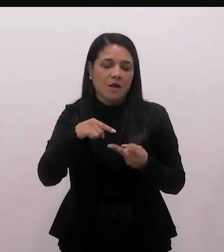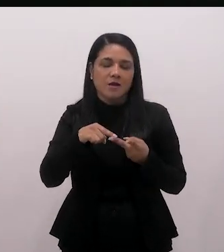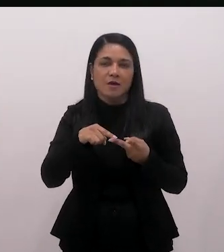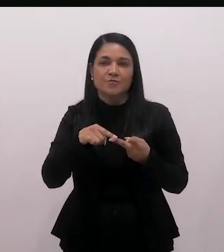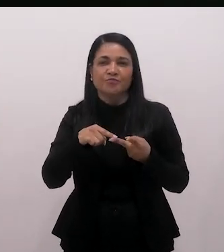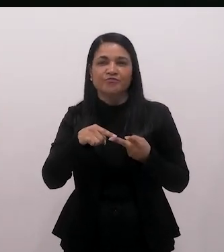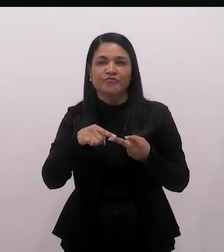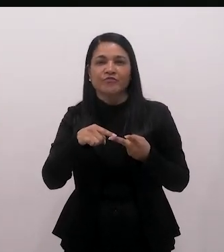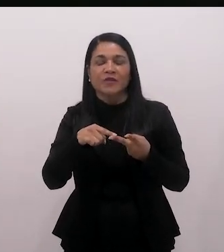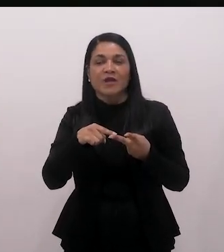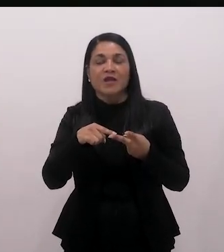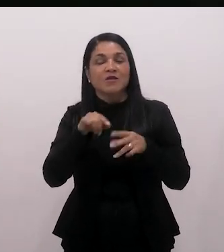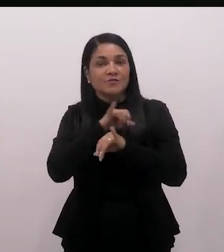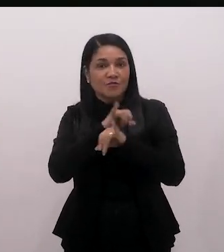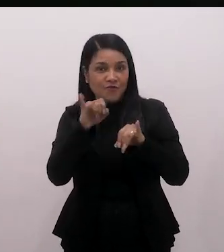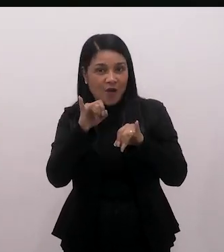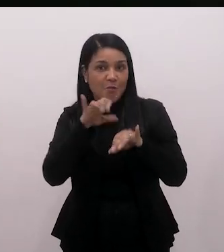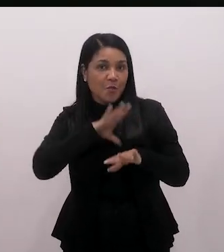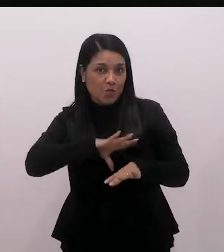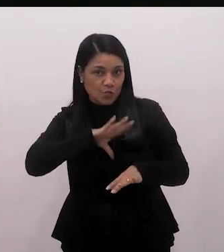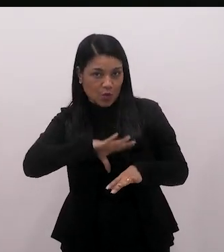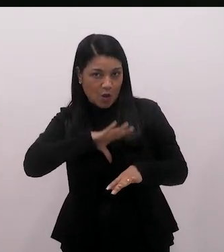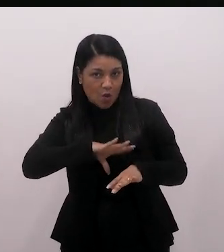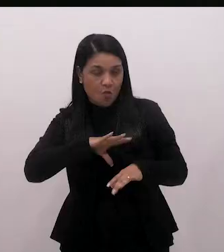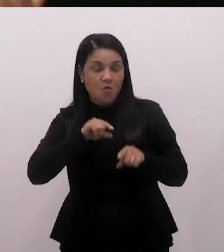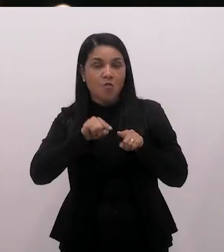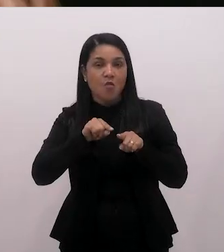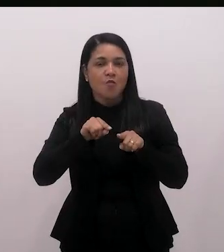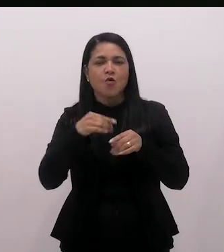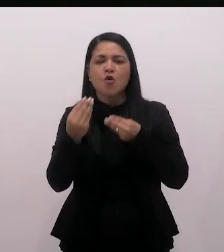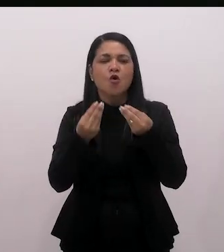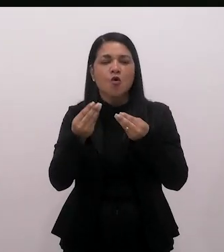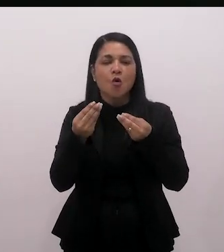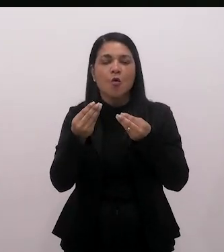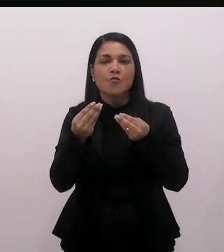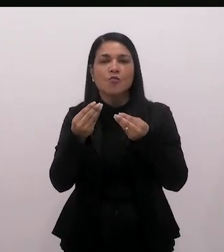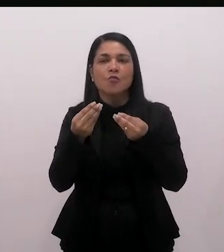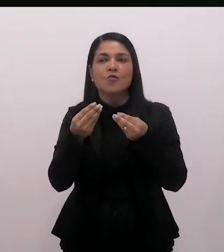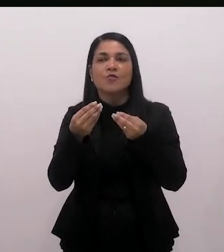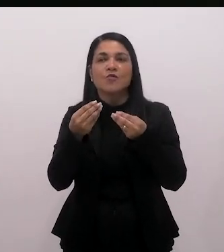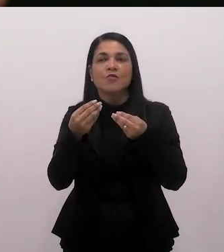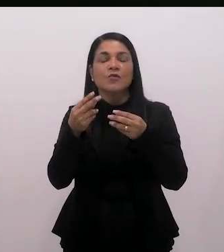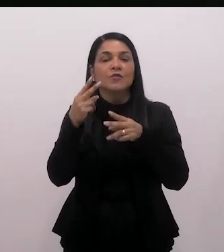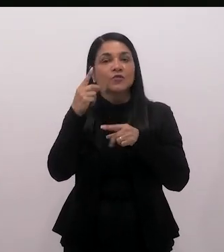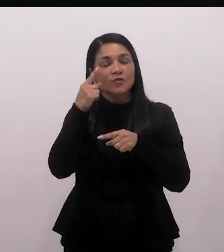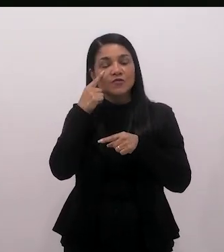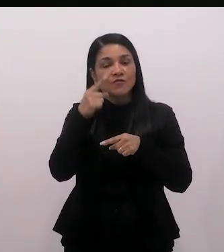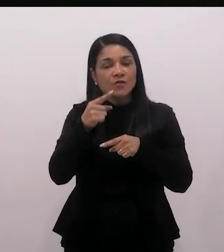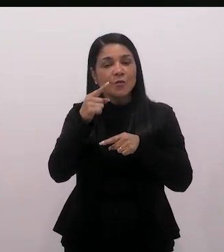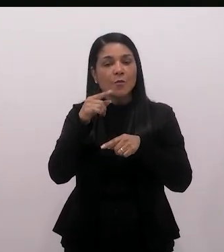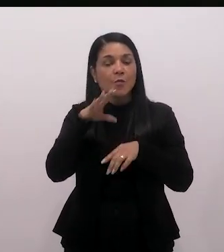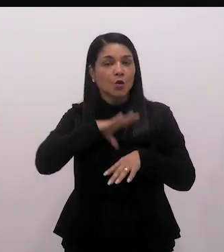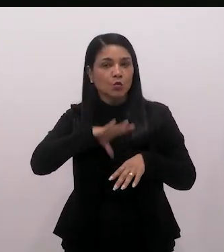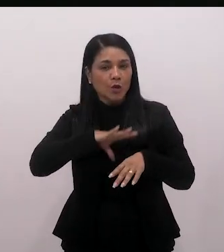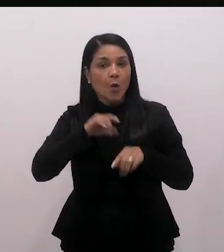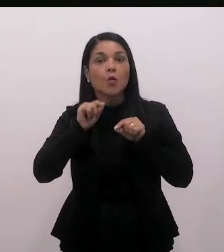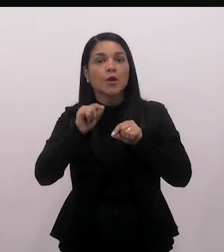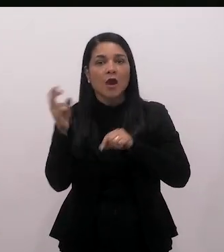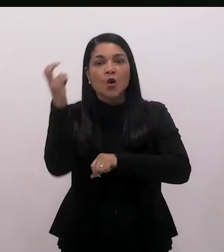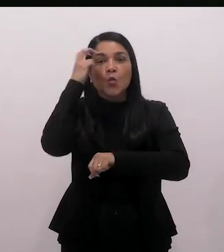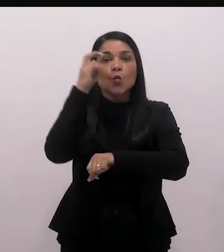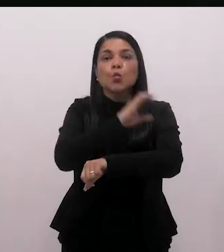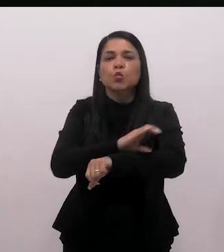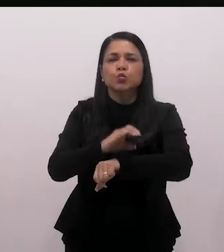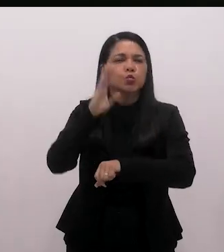sempre digo, dou sempre este exemplo em Portugal, quando eu quero dizer como é que nós devíamos promover Portugal no exterior, eu sempre digo a